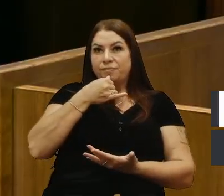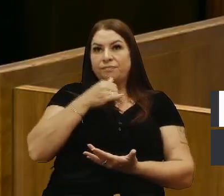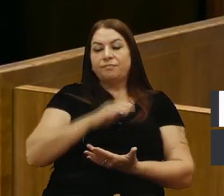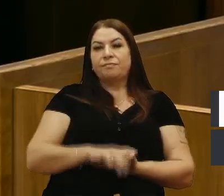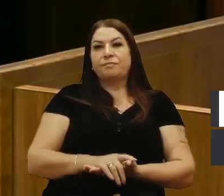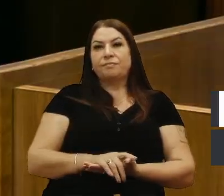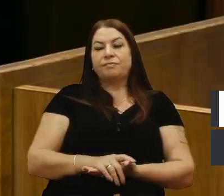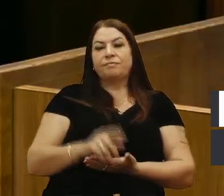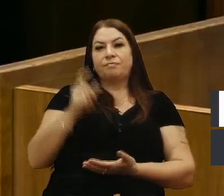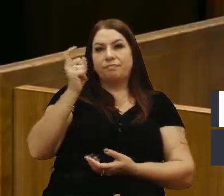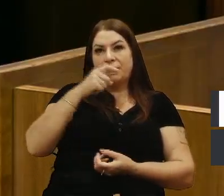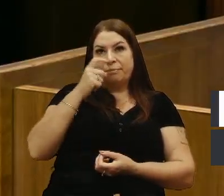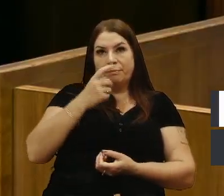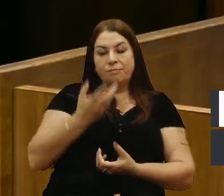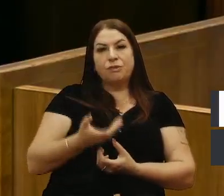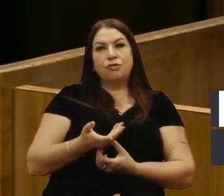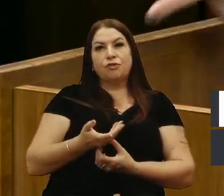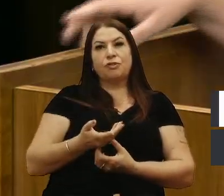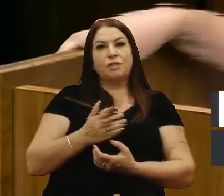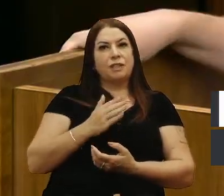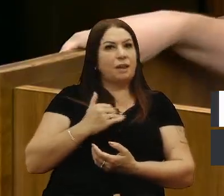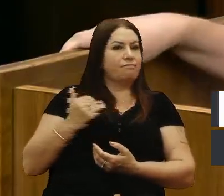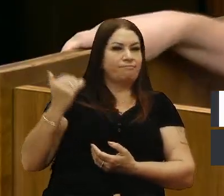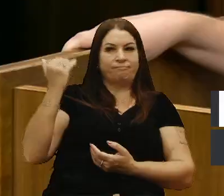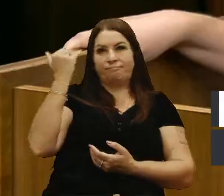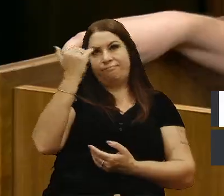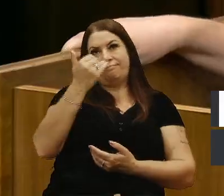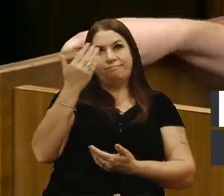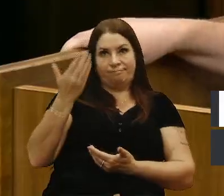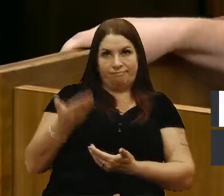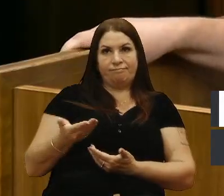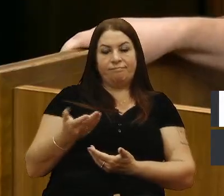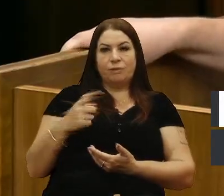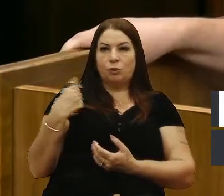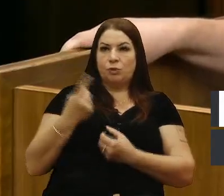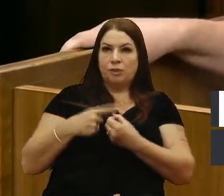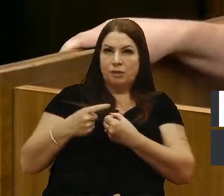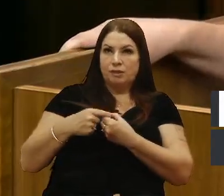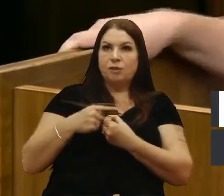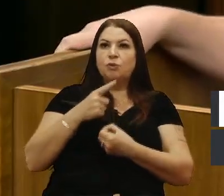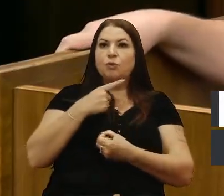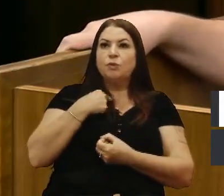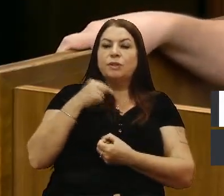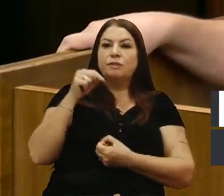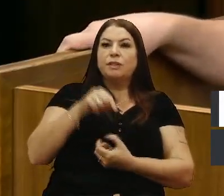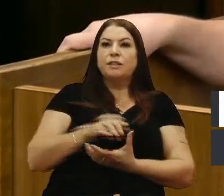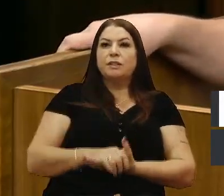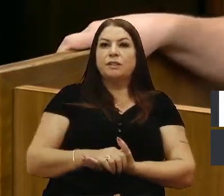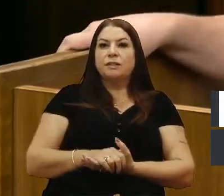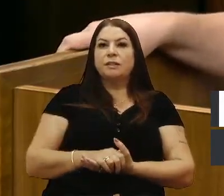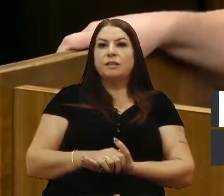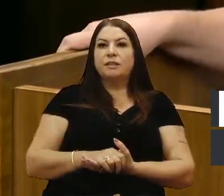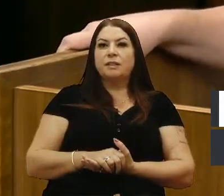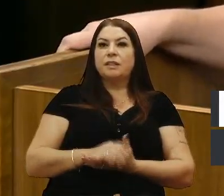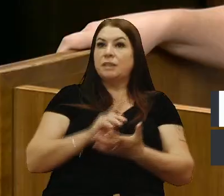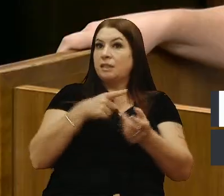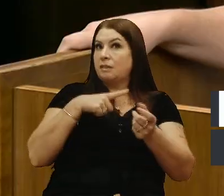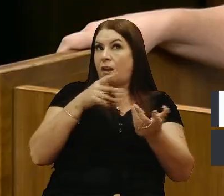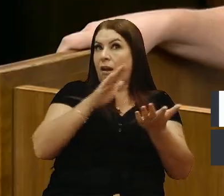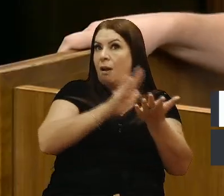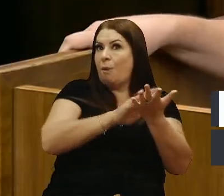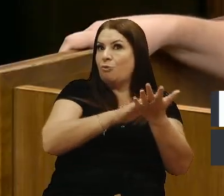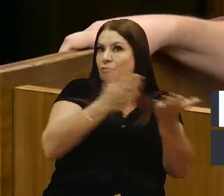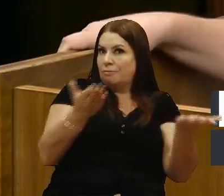a mentira prevalece, né, na nossa cidade. Eu gostaria de vir aqui e estar